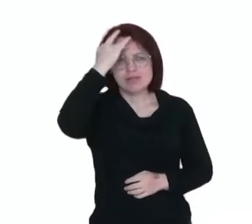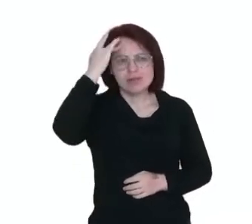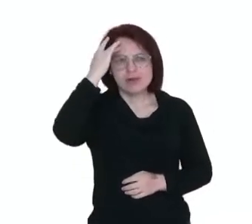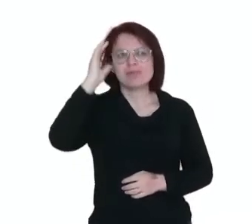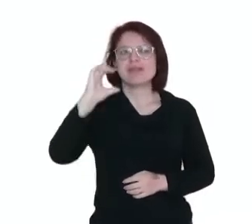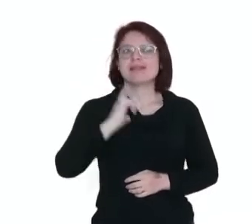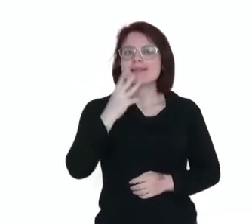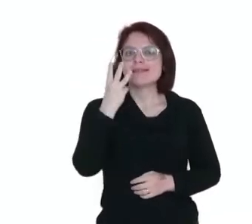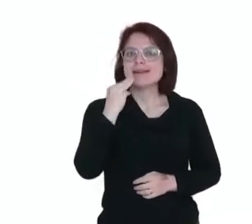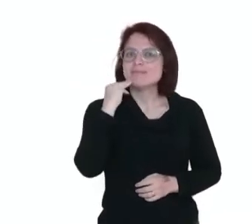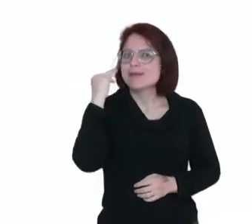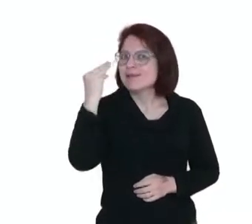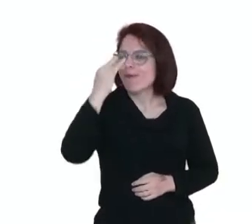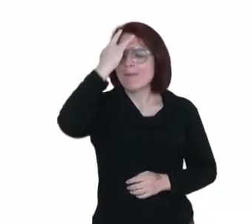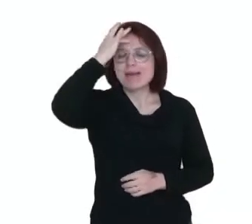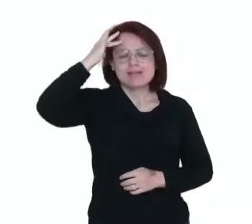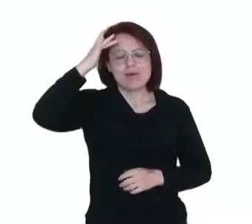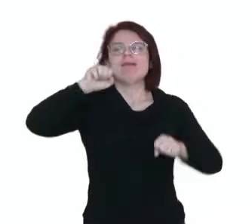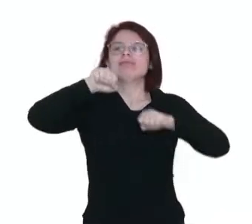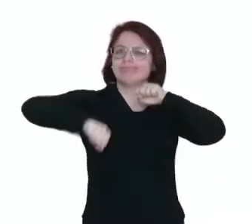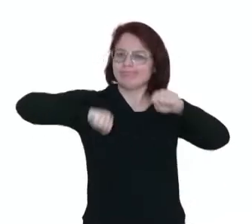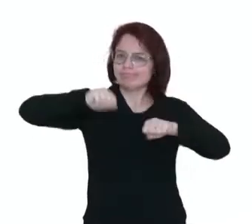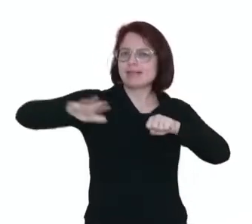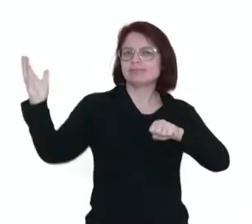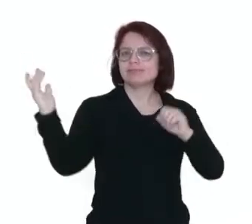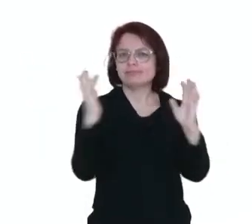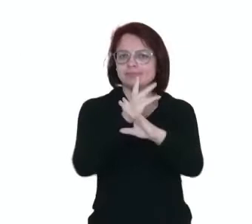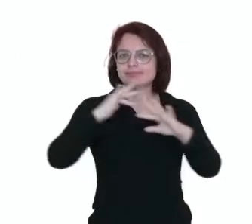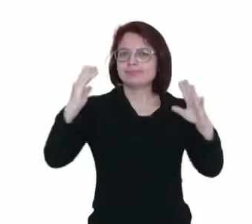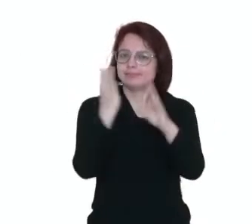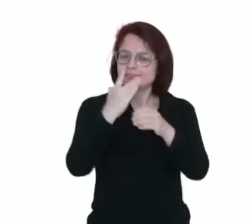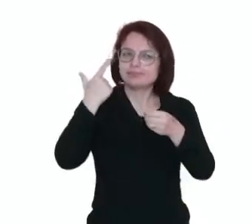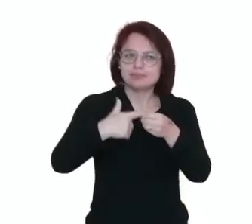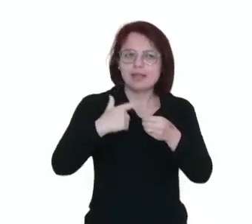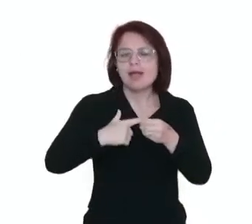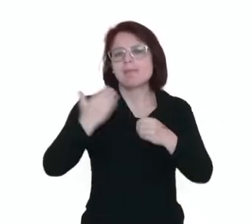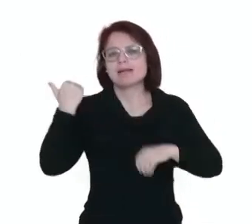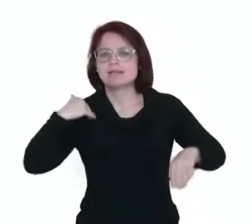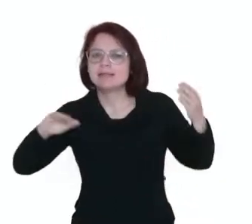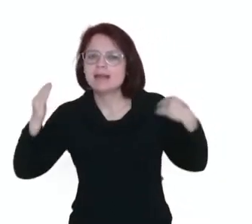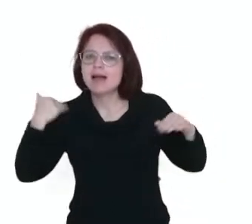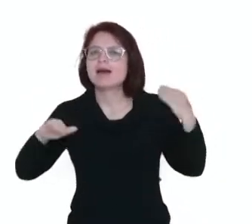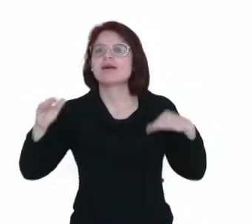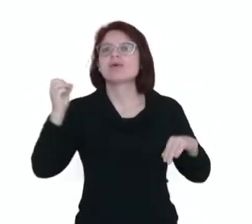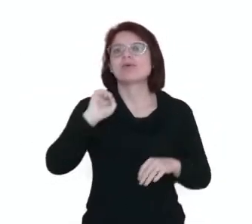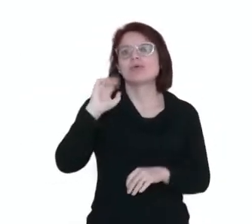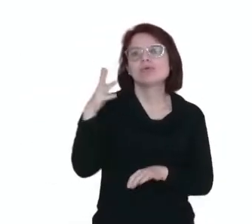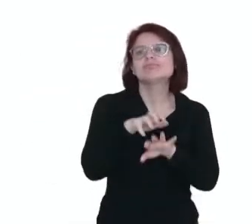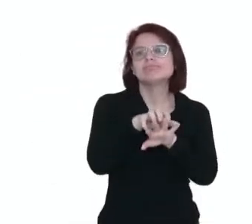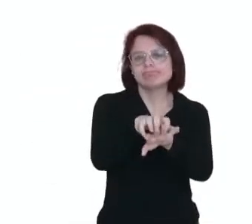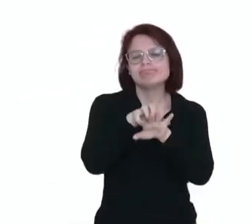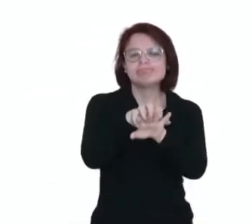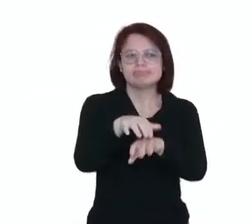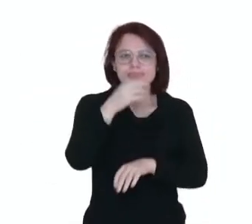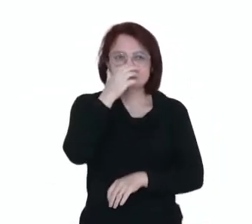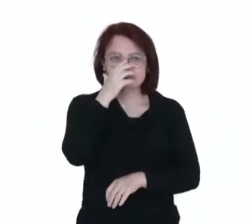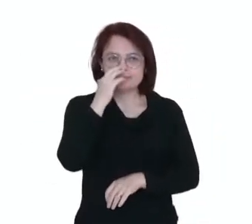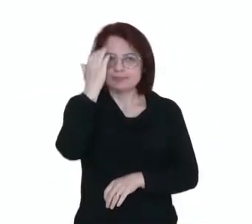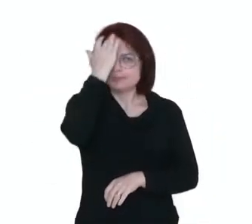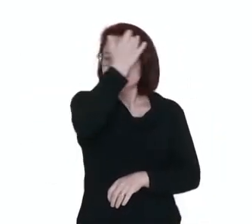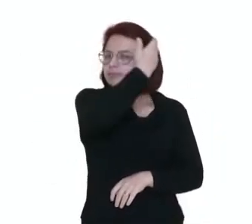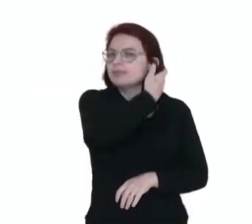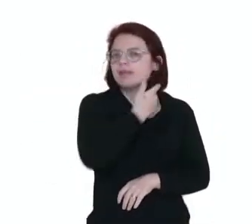de pessoas que circulam de bicicleta pelas cidades, seja para lazer ou como meio de locomoção. Desde